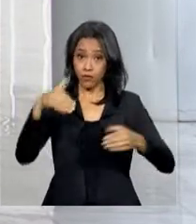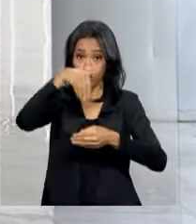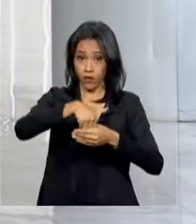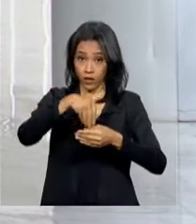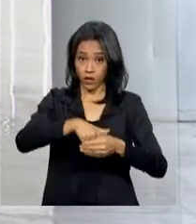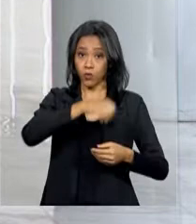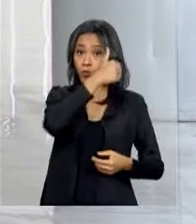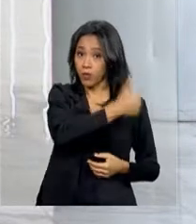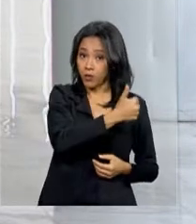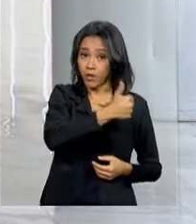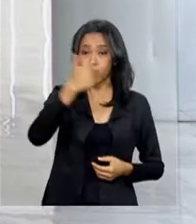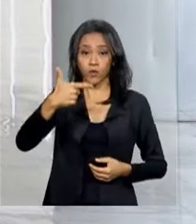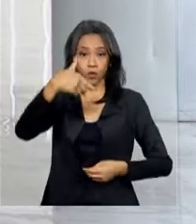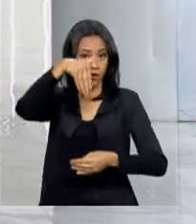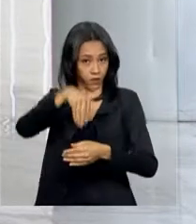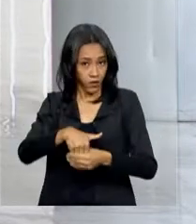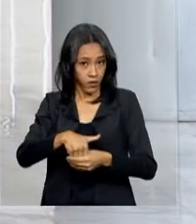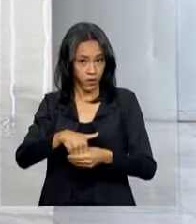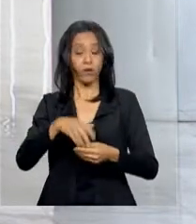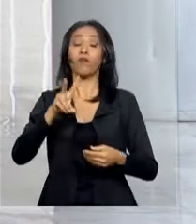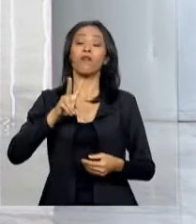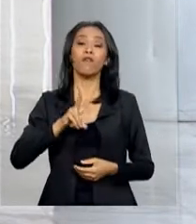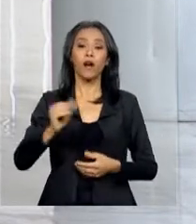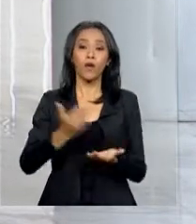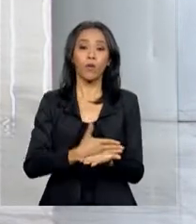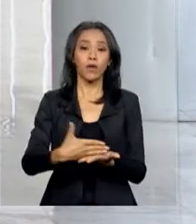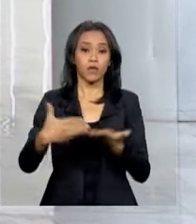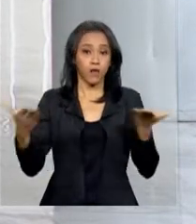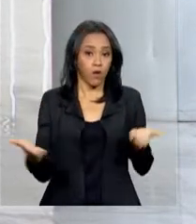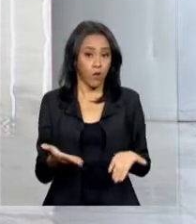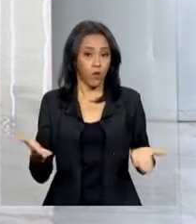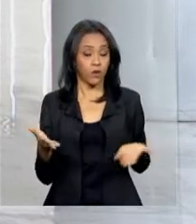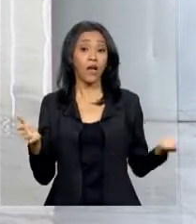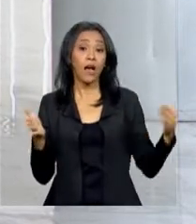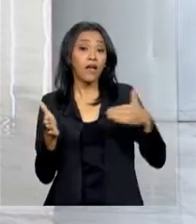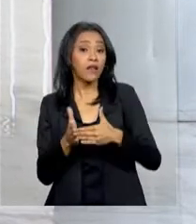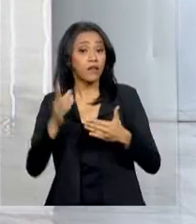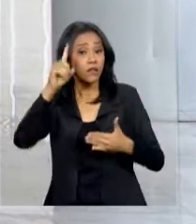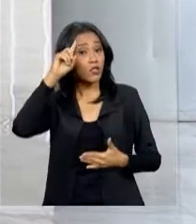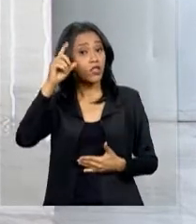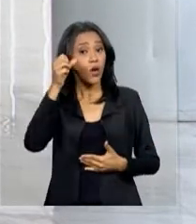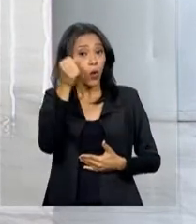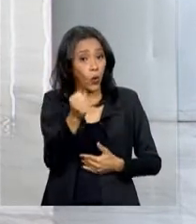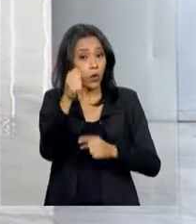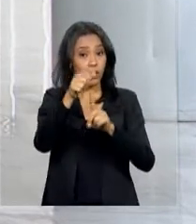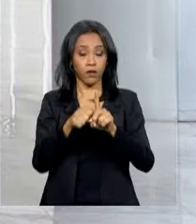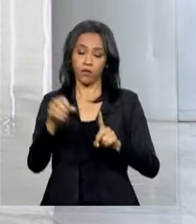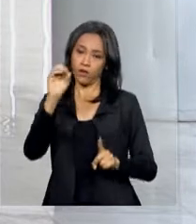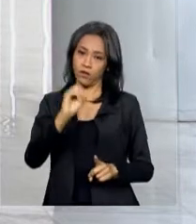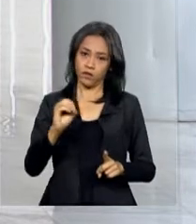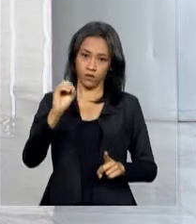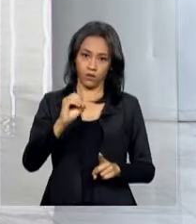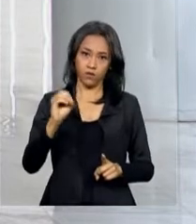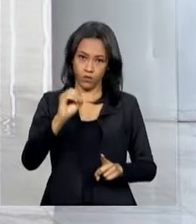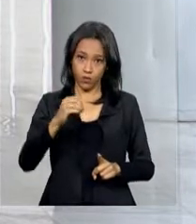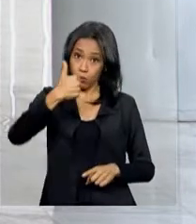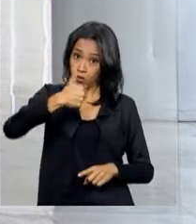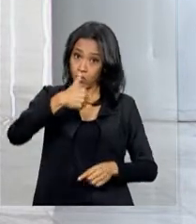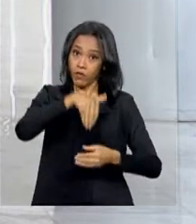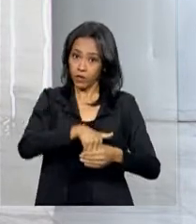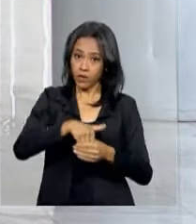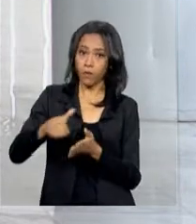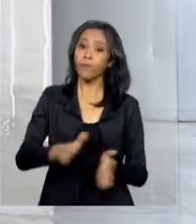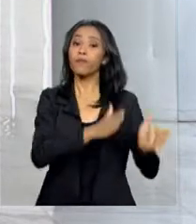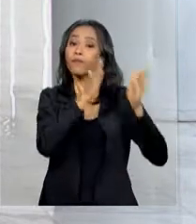das eleições o centro vai funcionar de hoje até o dia 8 de outubro para as eleições do primeiro turno e dos dias